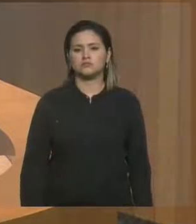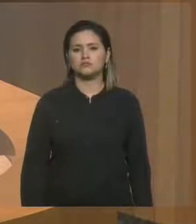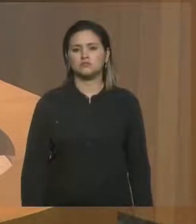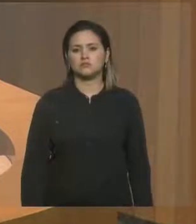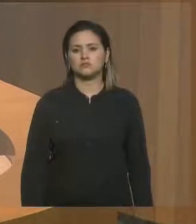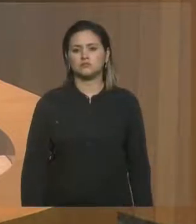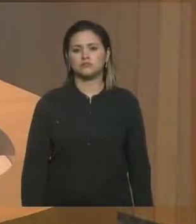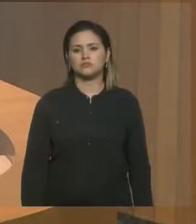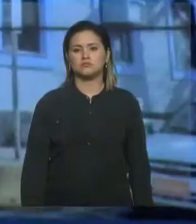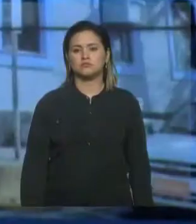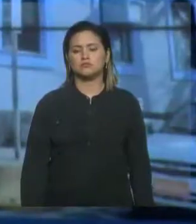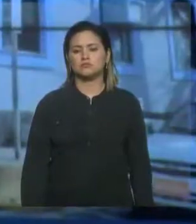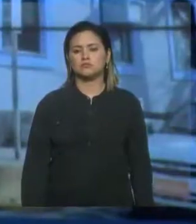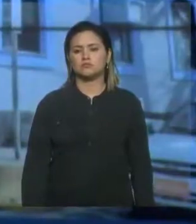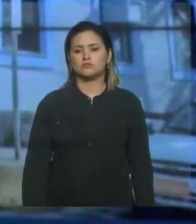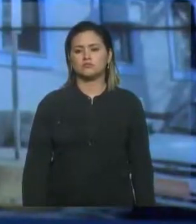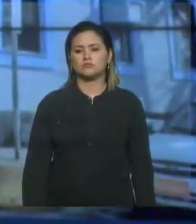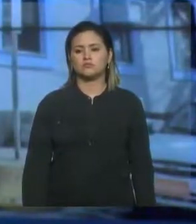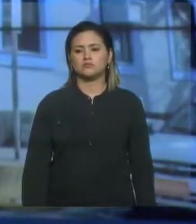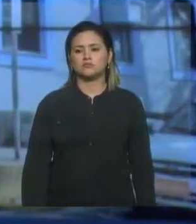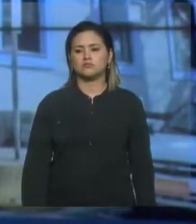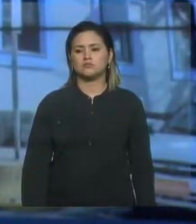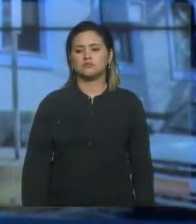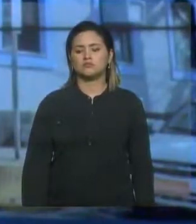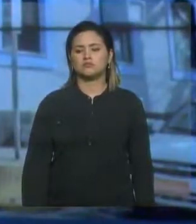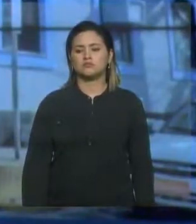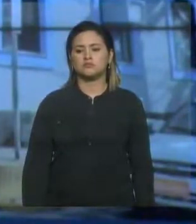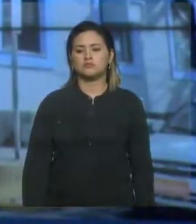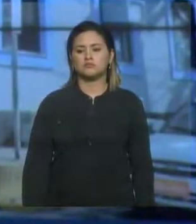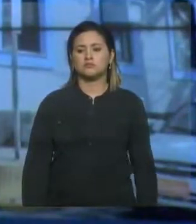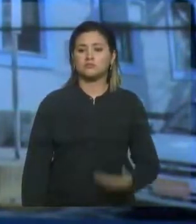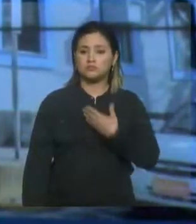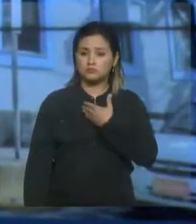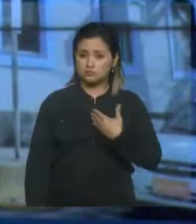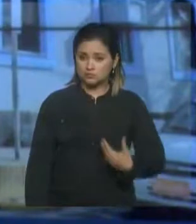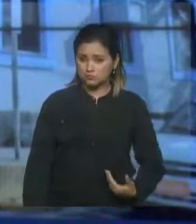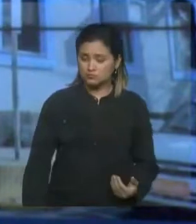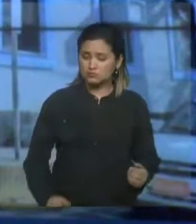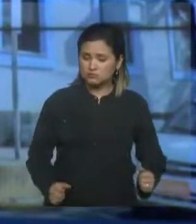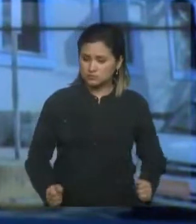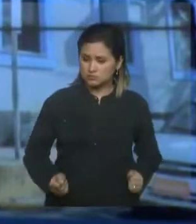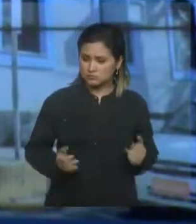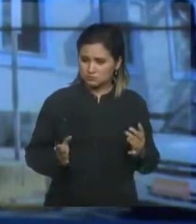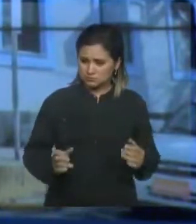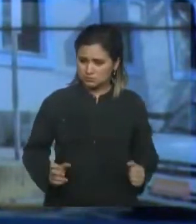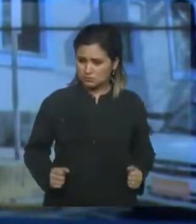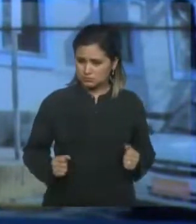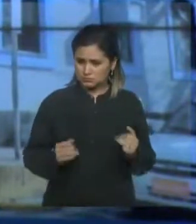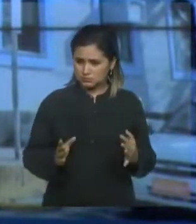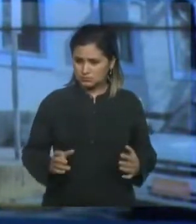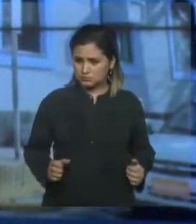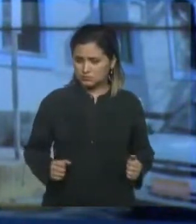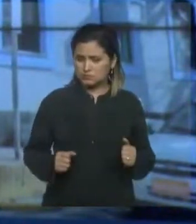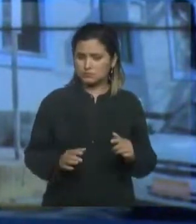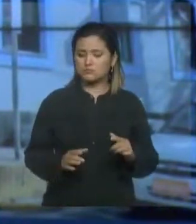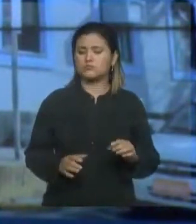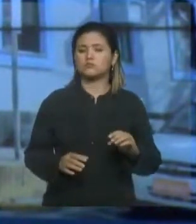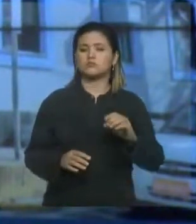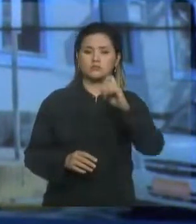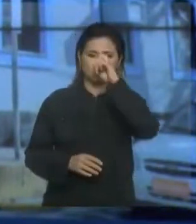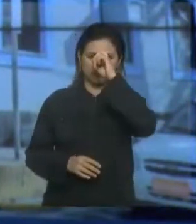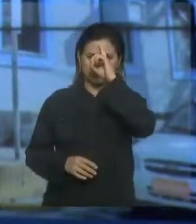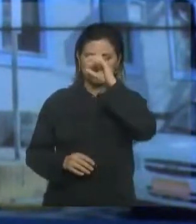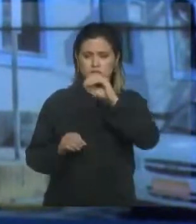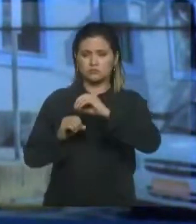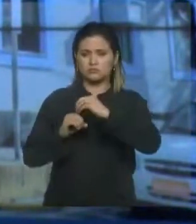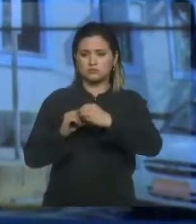Pronto. Então, aqui, mensalmente o governo tem trabalhado em torno desse atendimento no Hospital do Câncer do